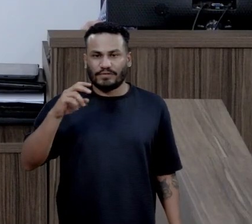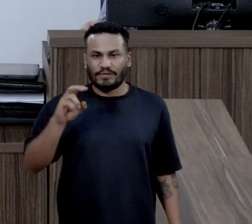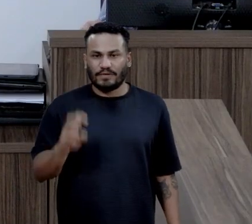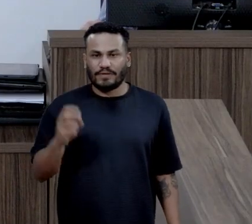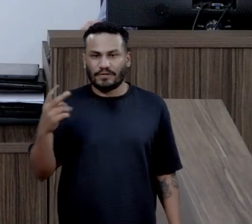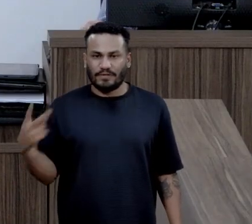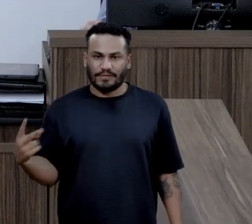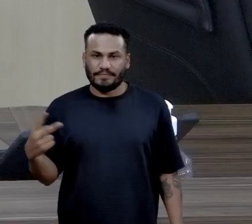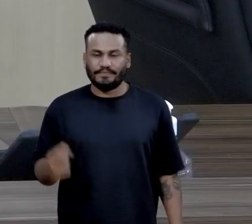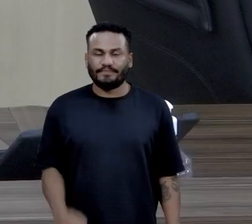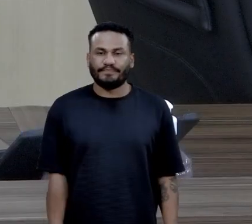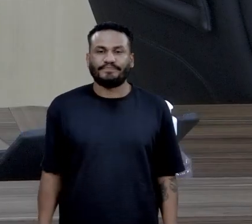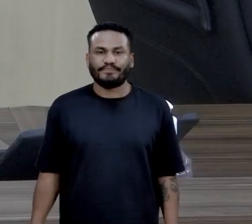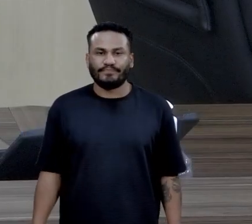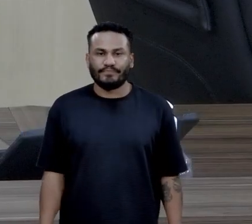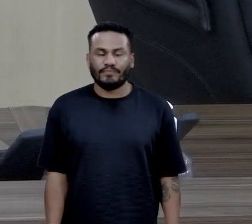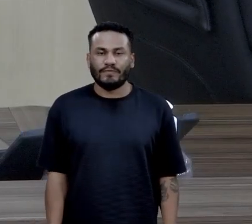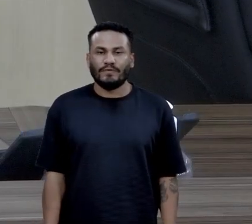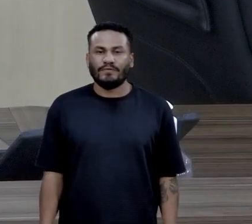9.552.